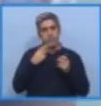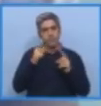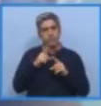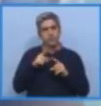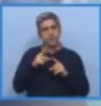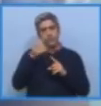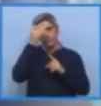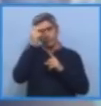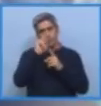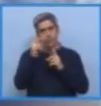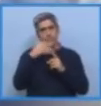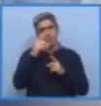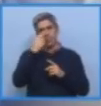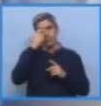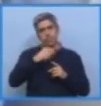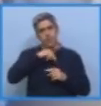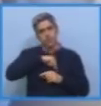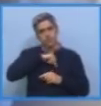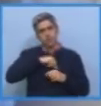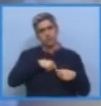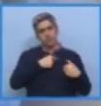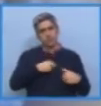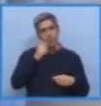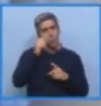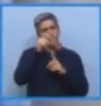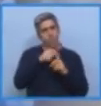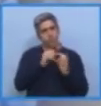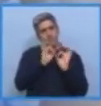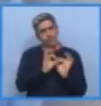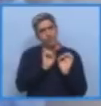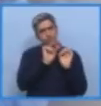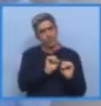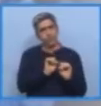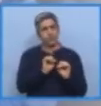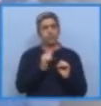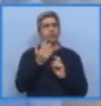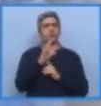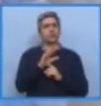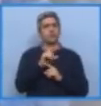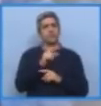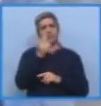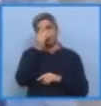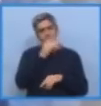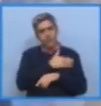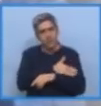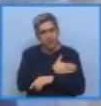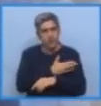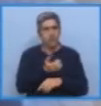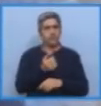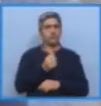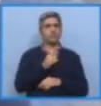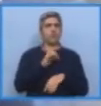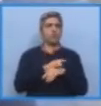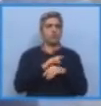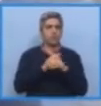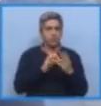aquela dimensão mais humana, mais do homem que é própria dele. Como, por exemplo, a sua fragilidade, o facto de estar